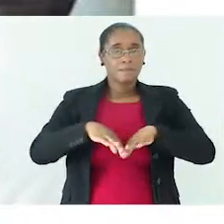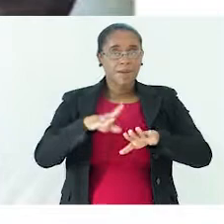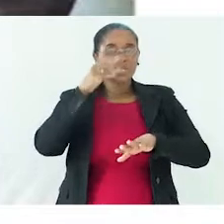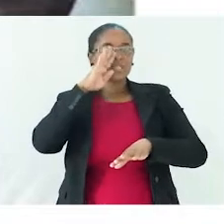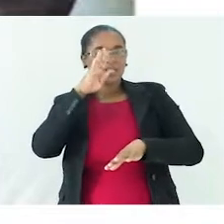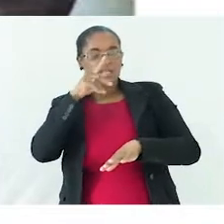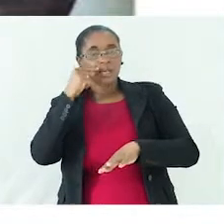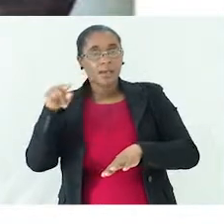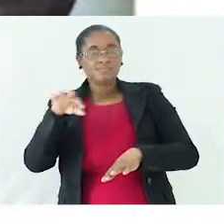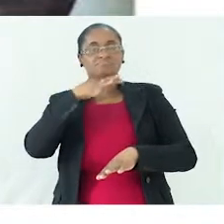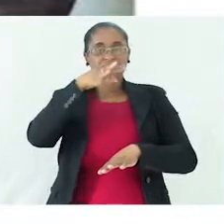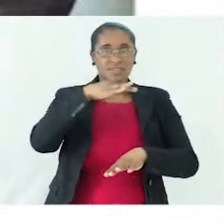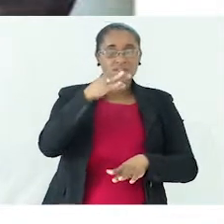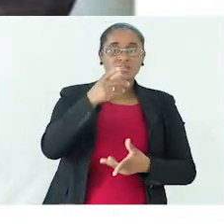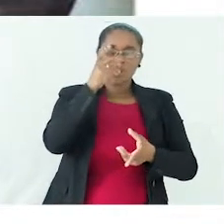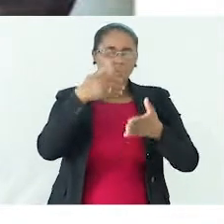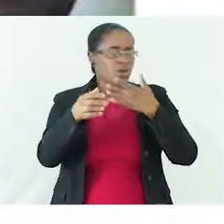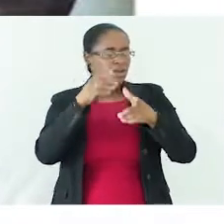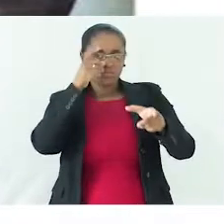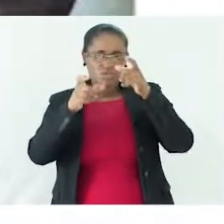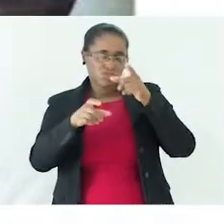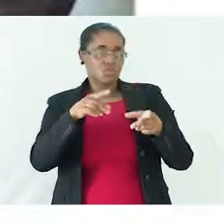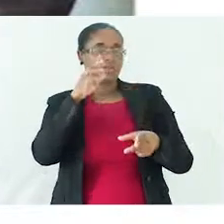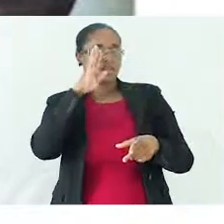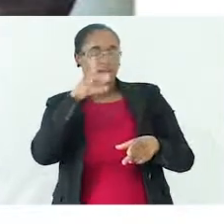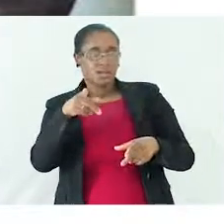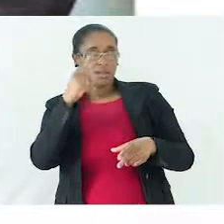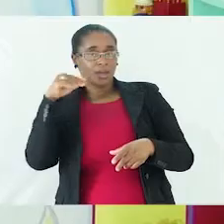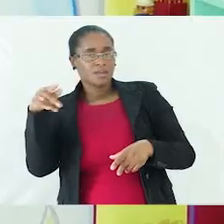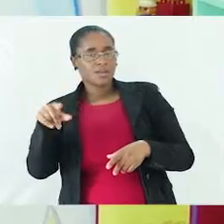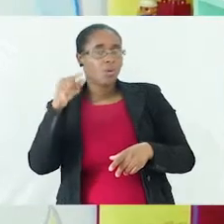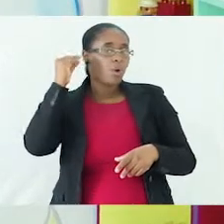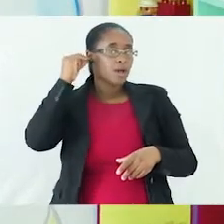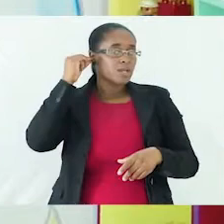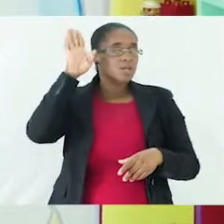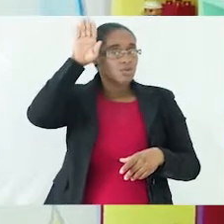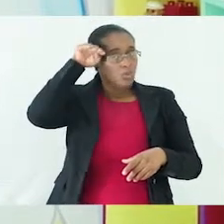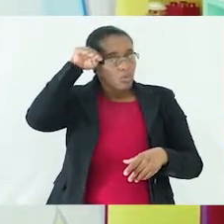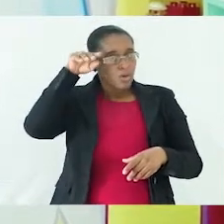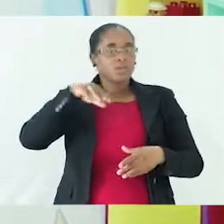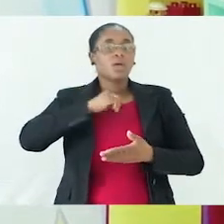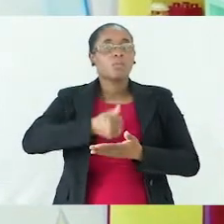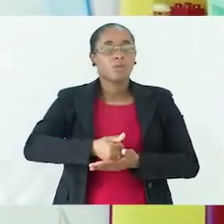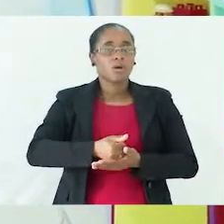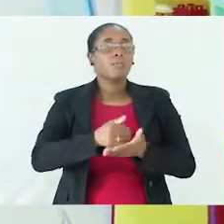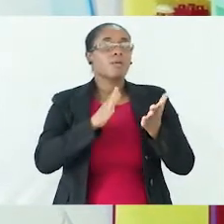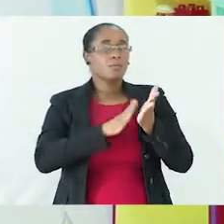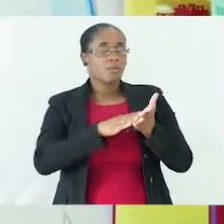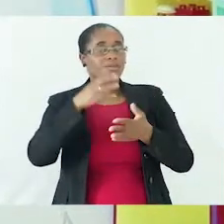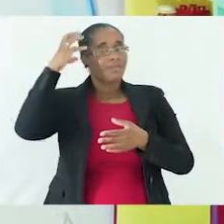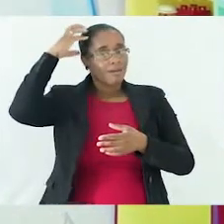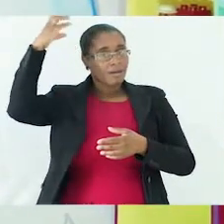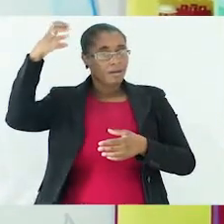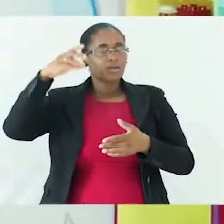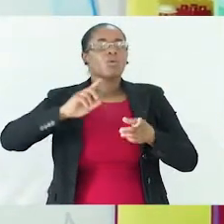alguém que ele tinha orelhas de burro, morreria pelas mãos do rei. Então, o que o